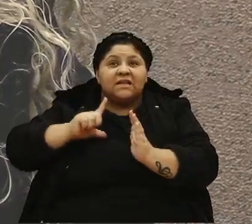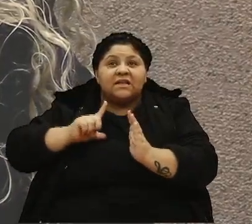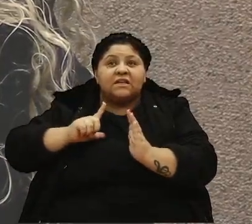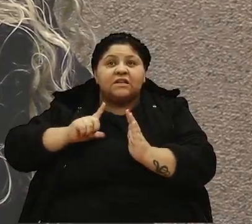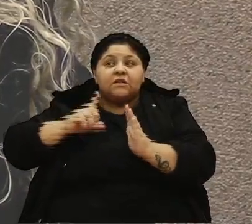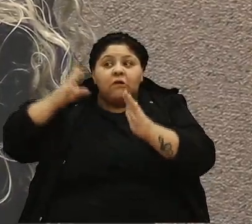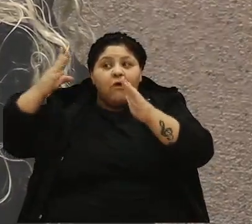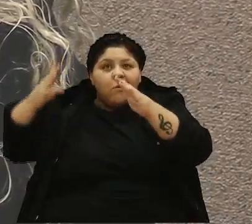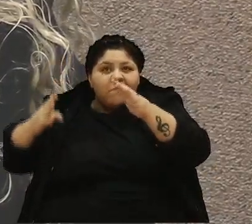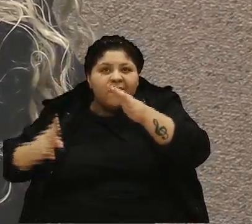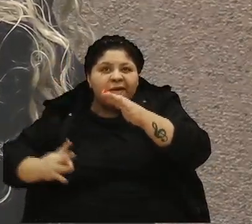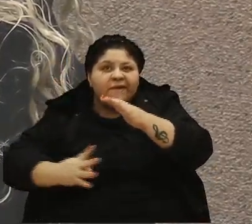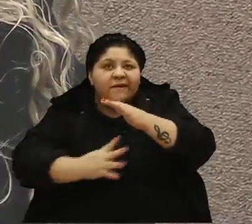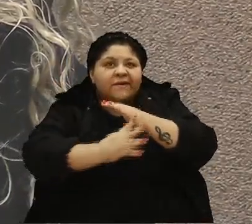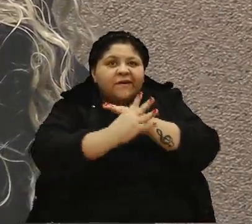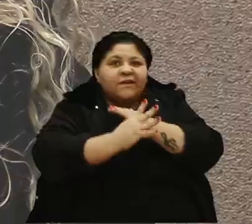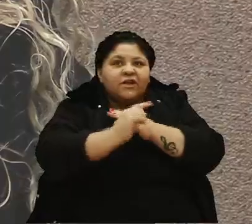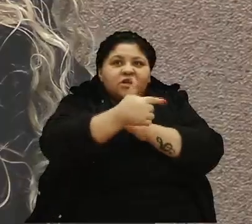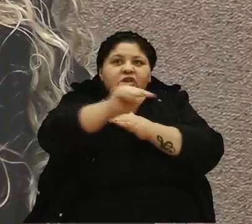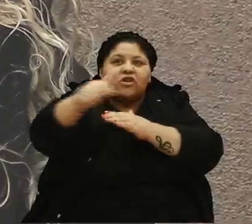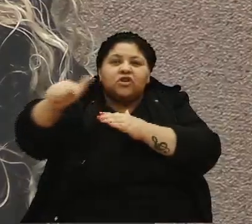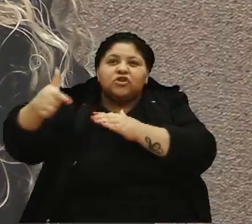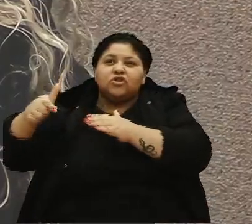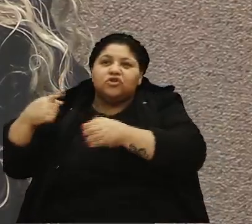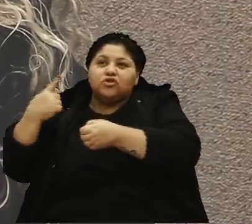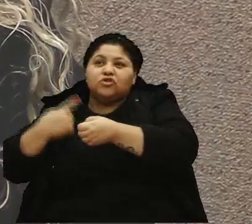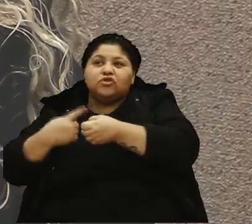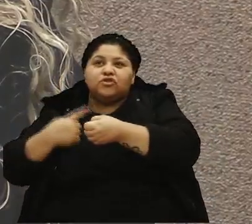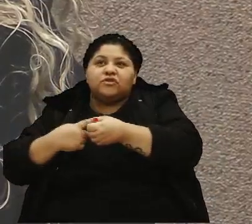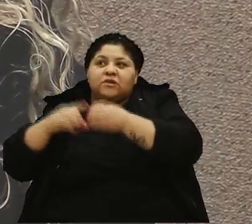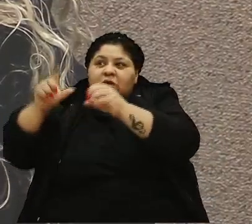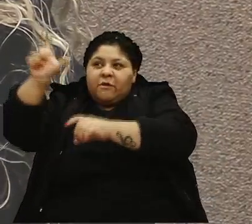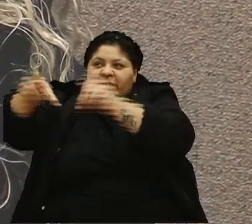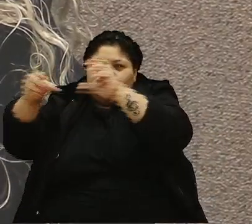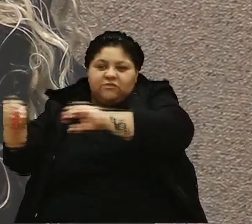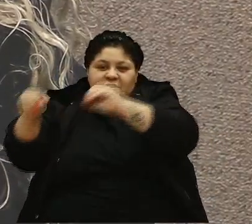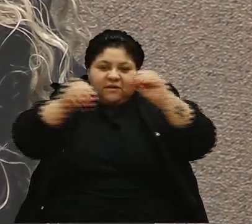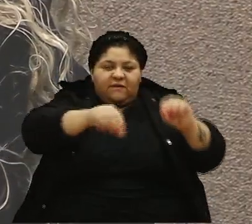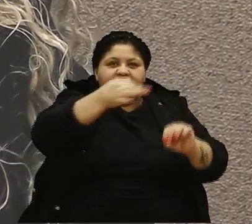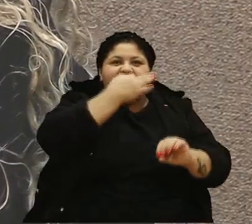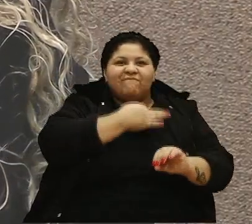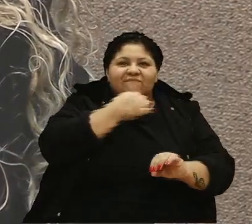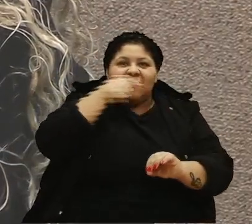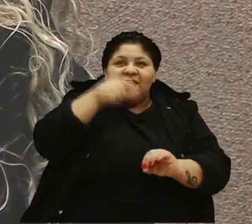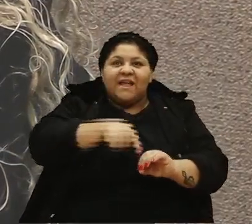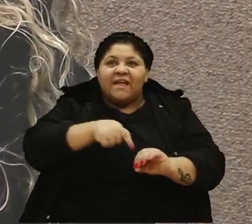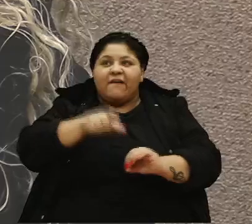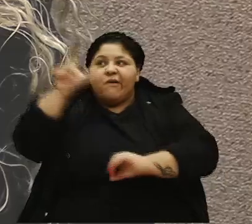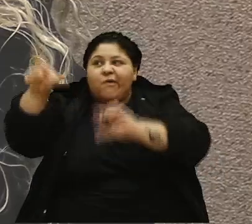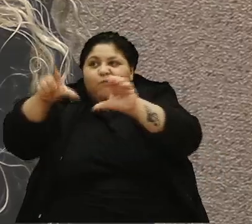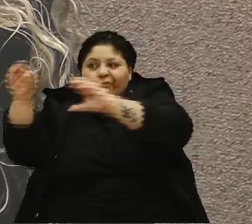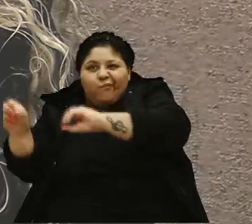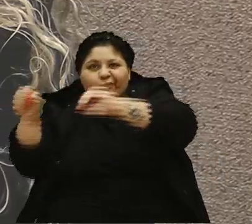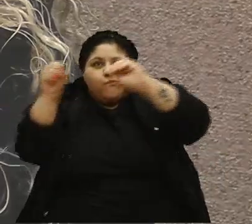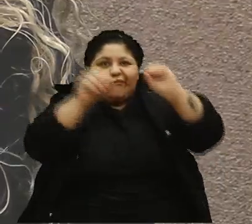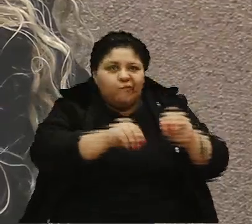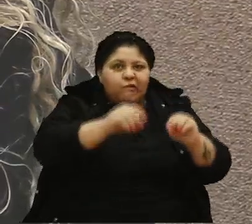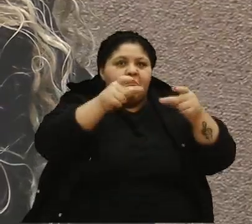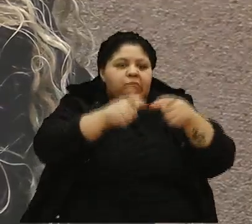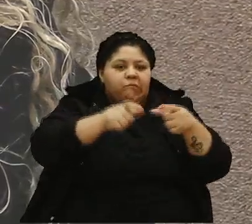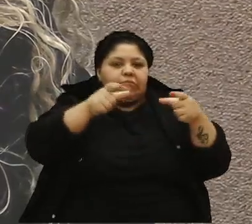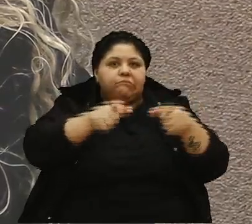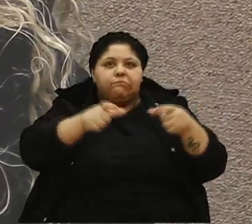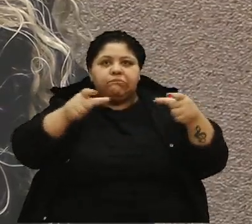tão grande de outras cidades do estado para Caxias do Sul. E essa migração, ela aumenta cada vez